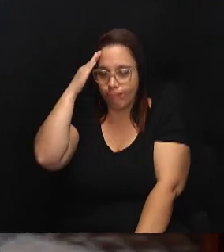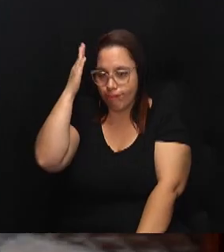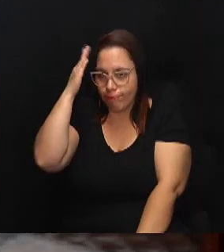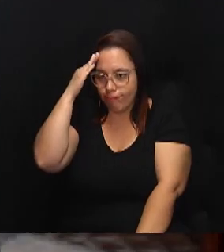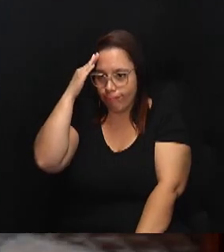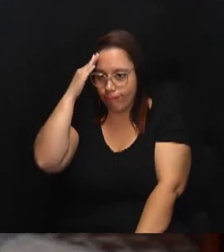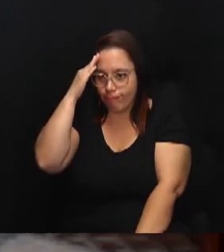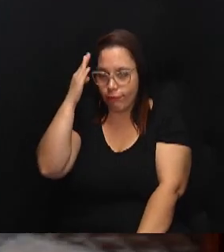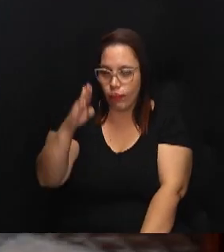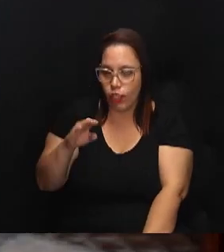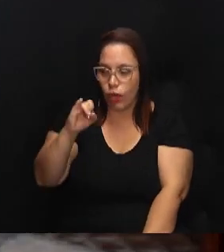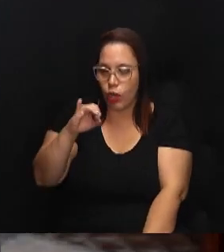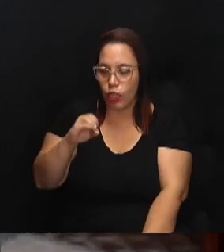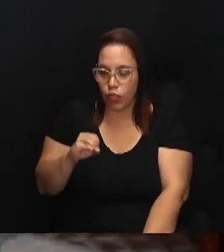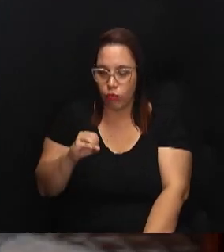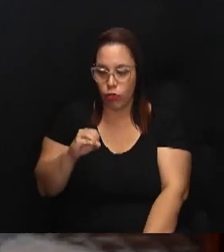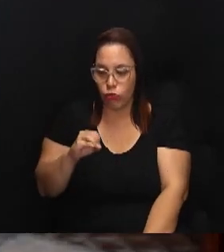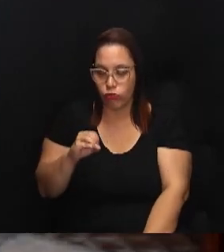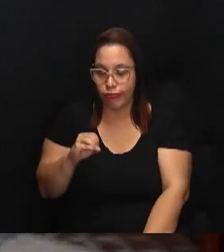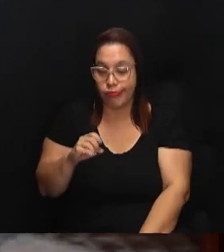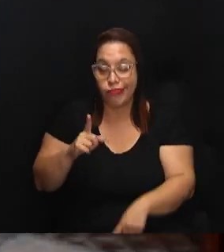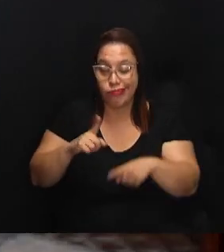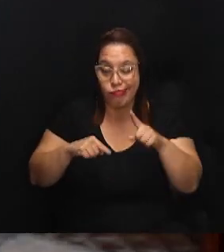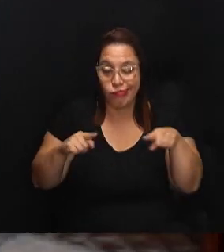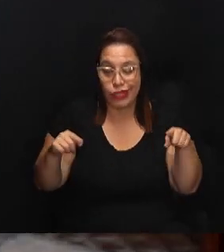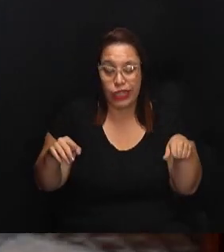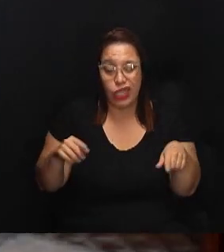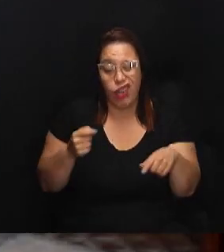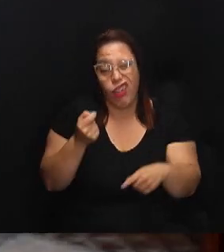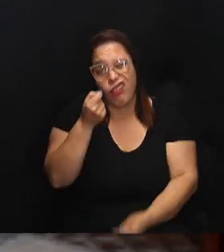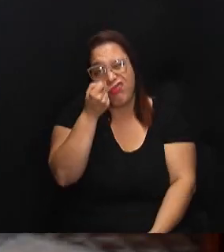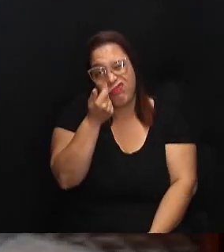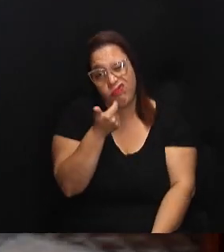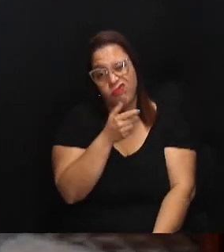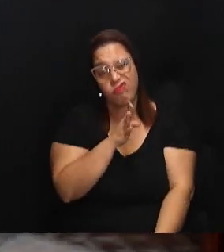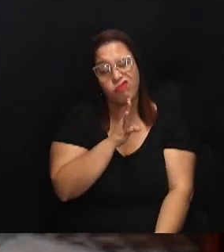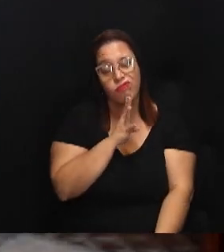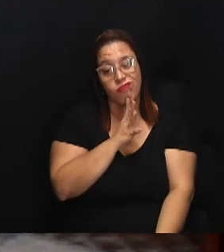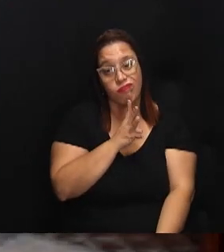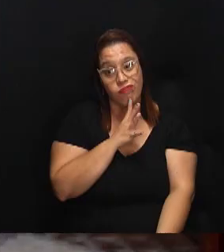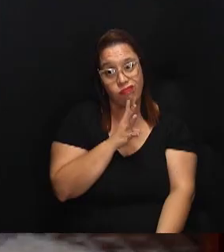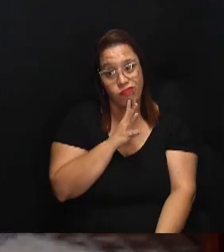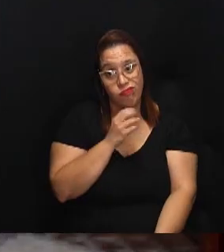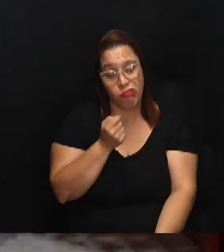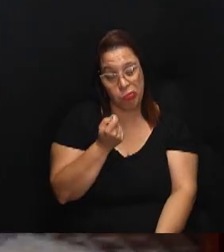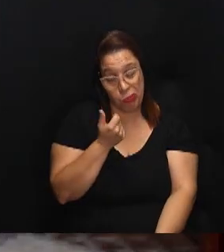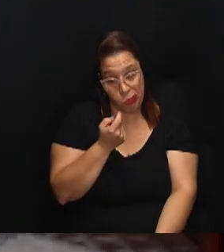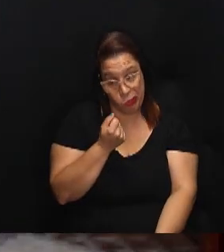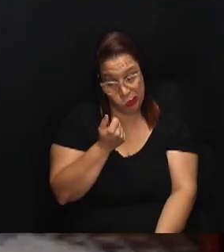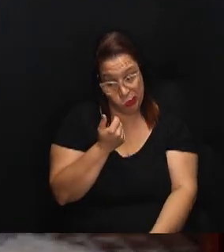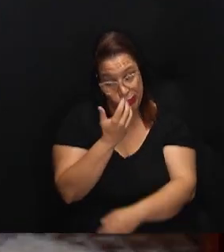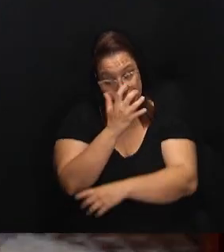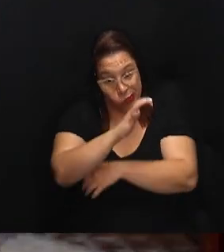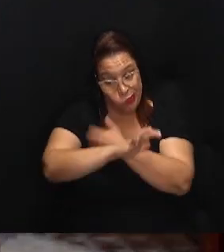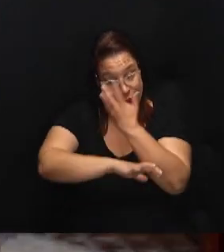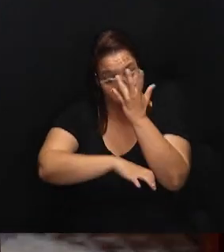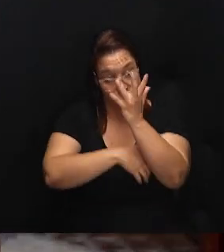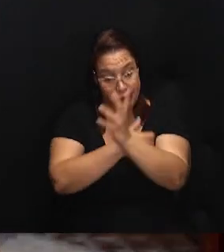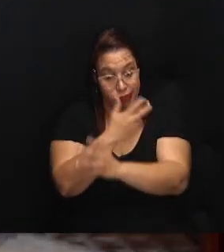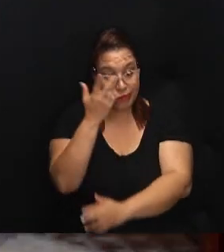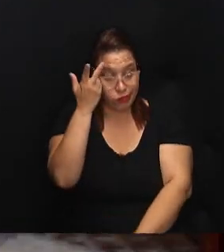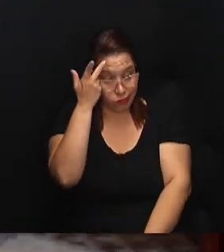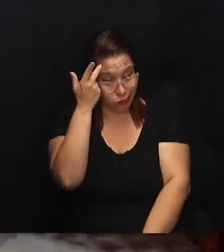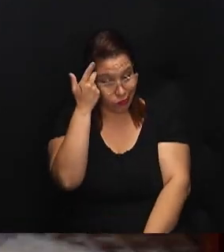de entender a nossa biodiversidade. A gente ainda conhece muito pouco, infelizmente, né, das nossas florestas, dos